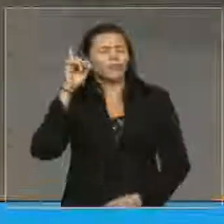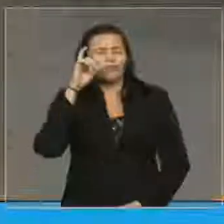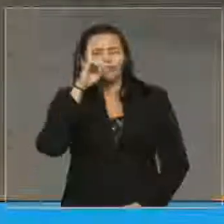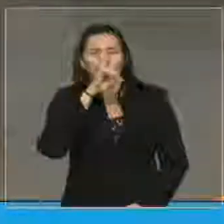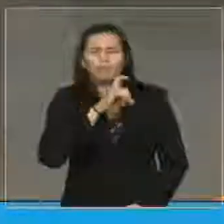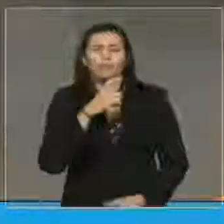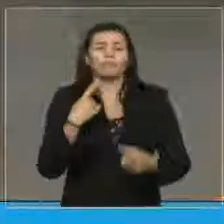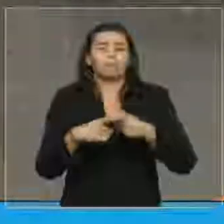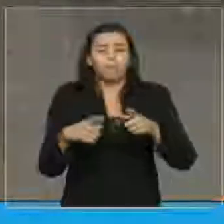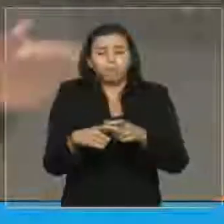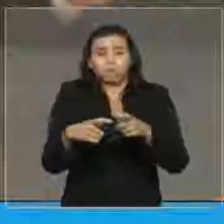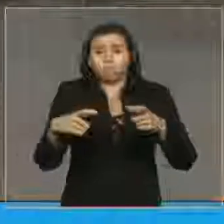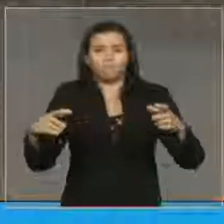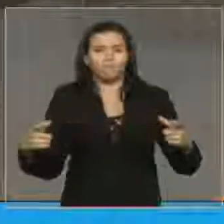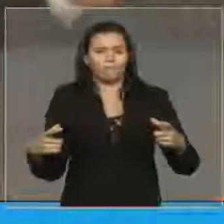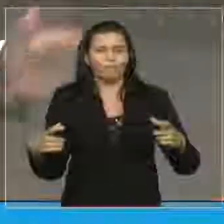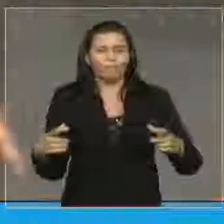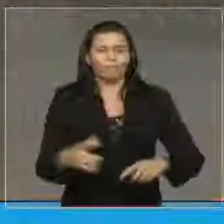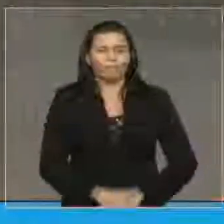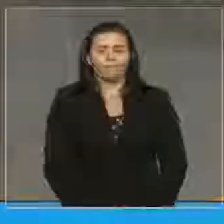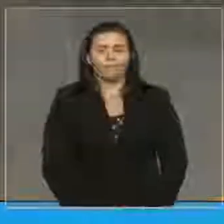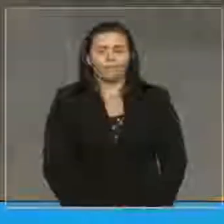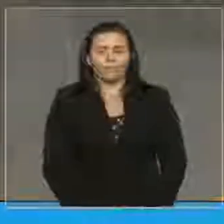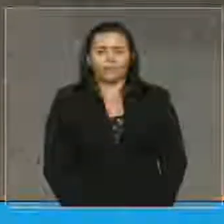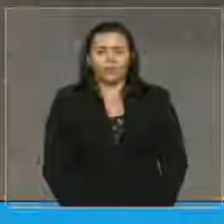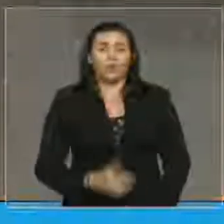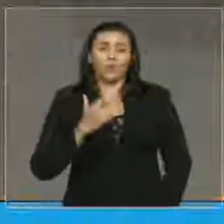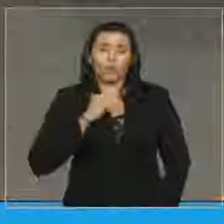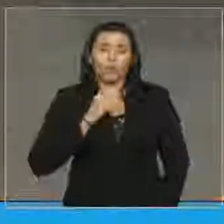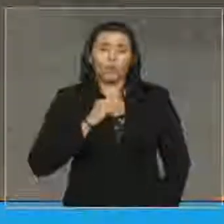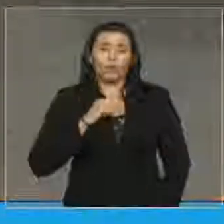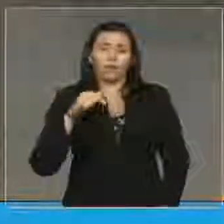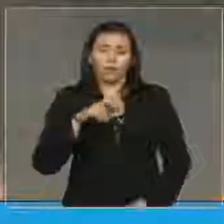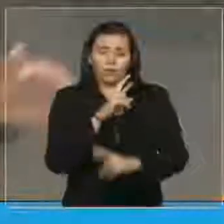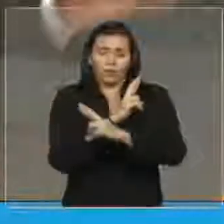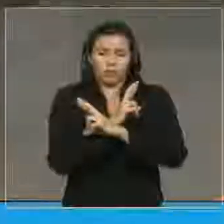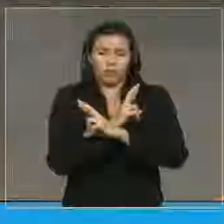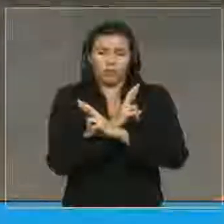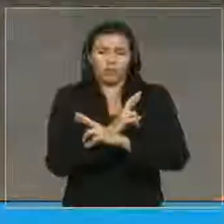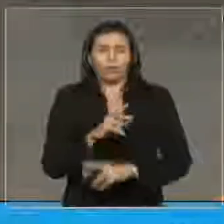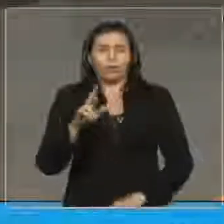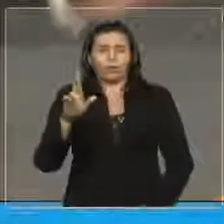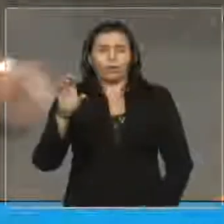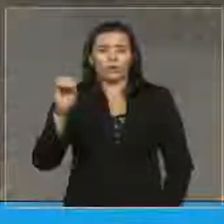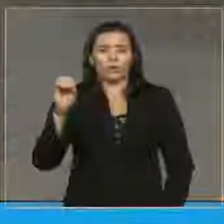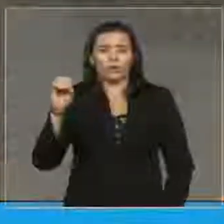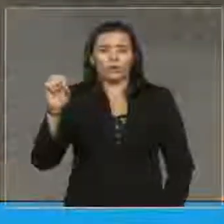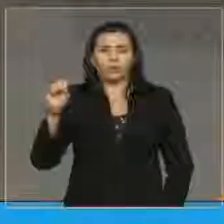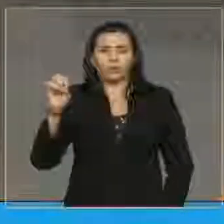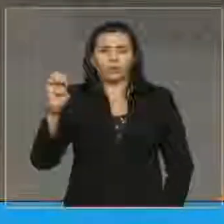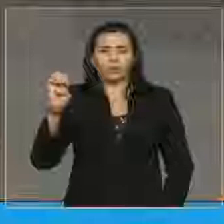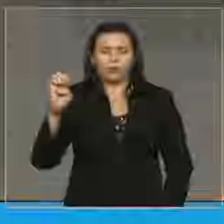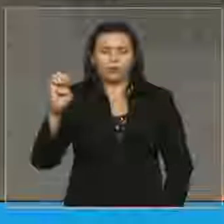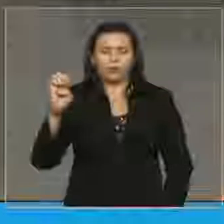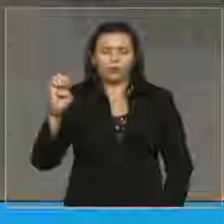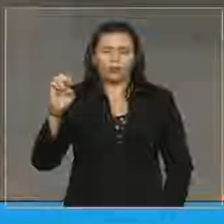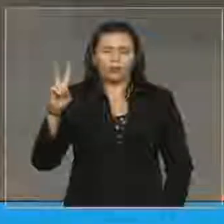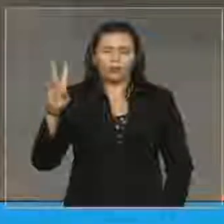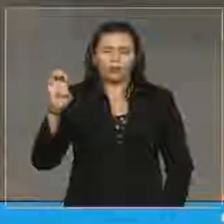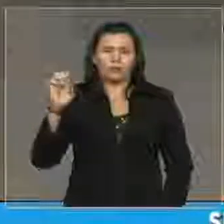E na pessoa do nosso delegado da Receita Federal, Roosevelt, na pessoa do nosso